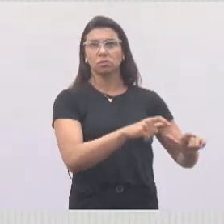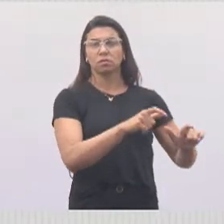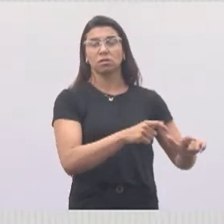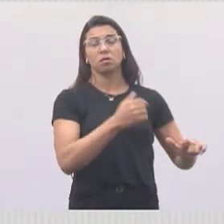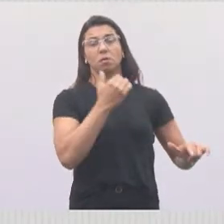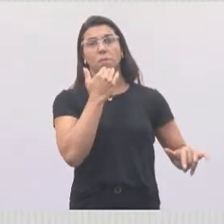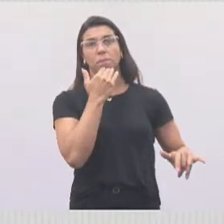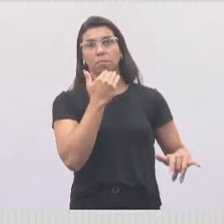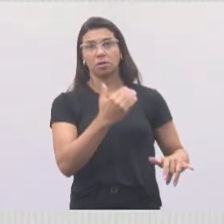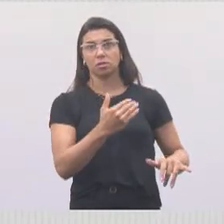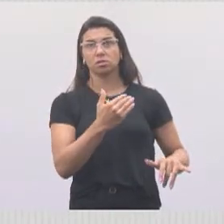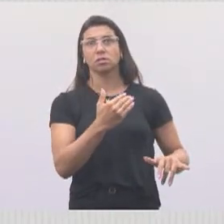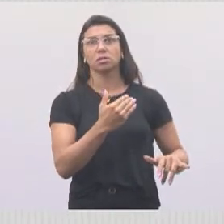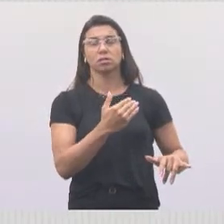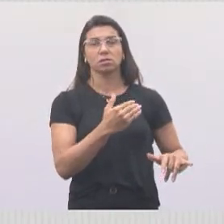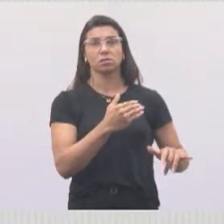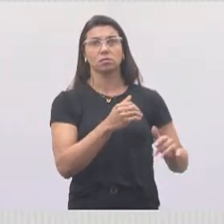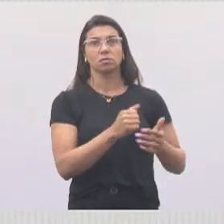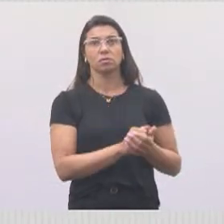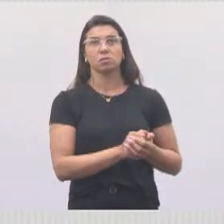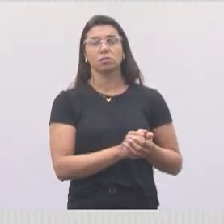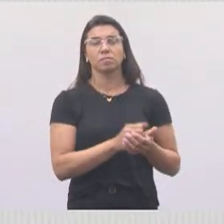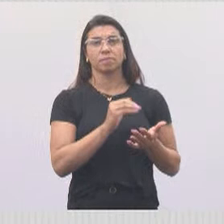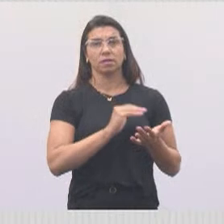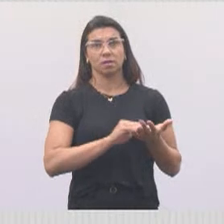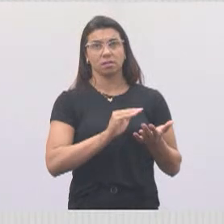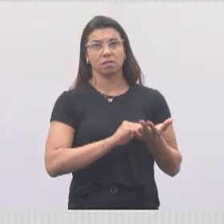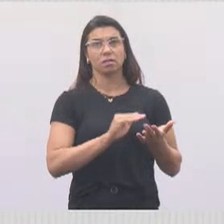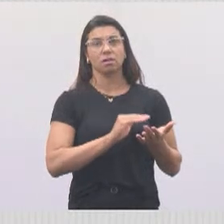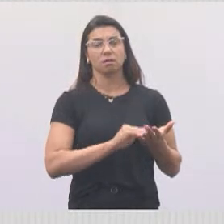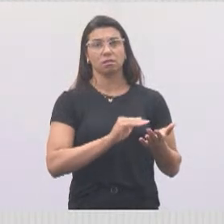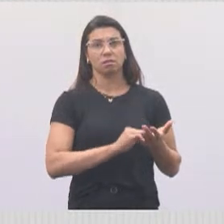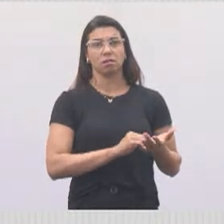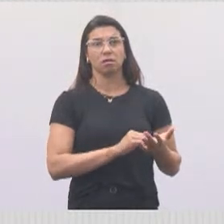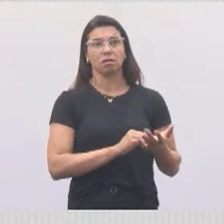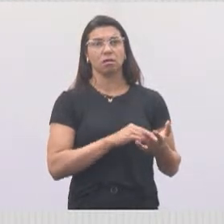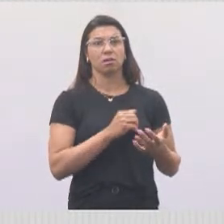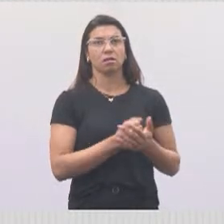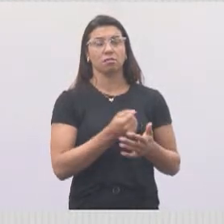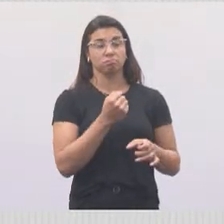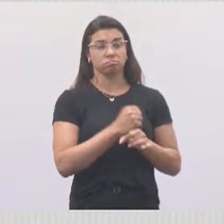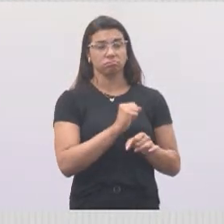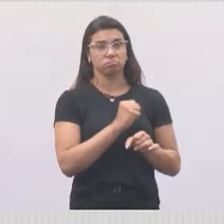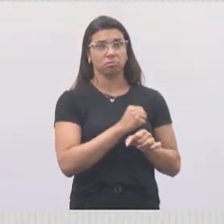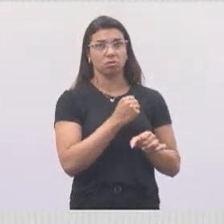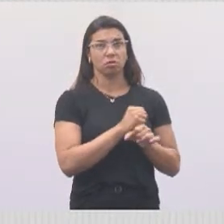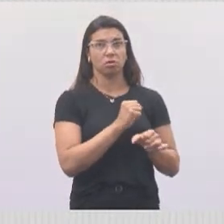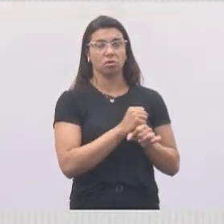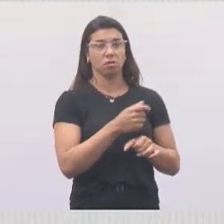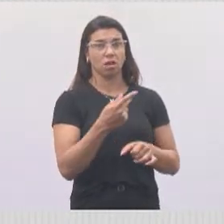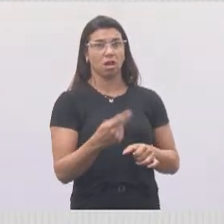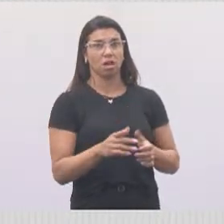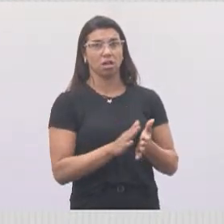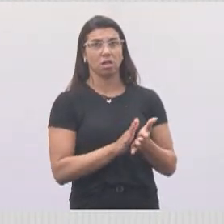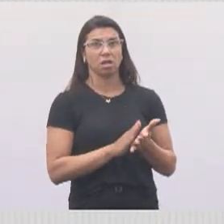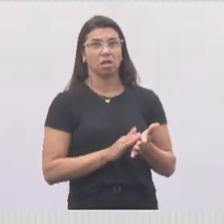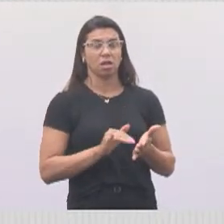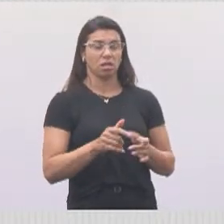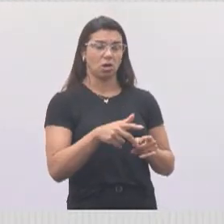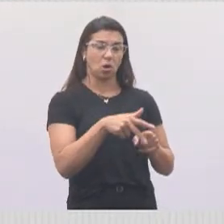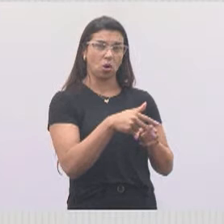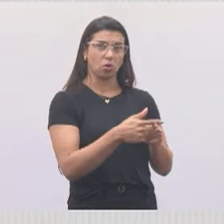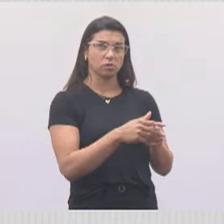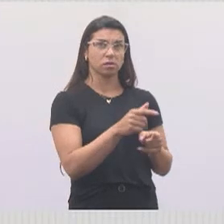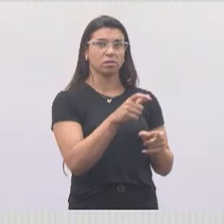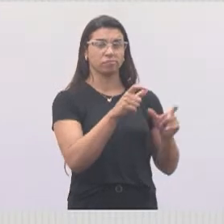solicitando que o pessoal da infraestrutura faça com urgência a manutenção ali na rua Borba Gato,